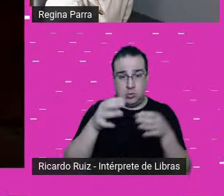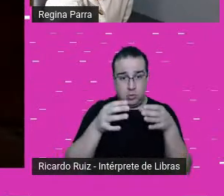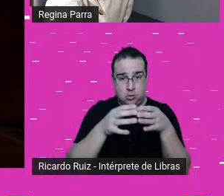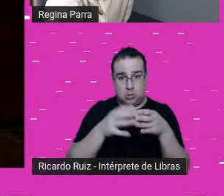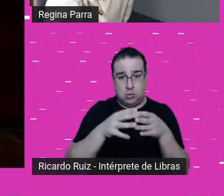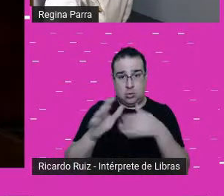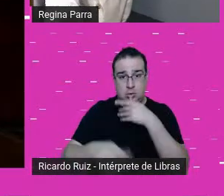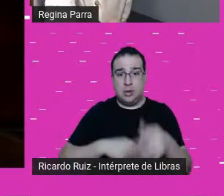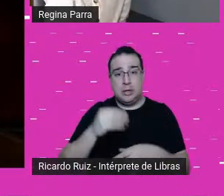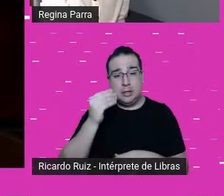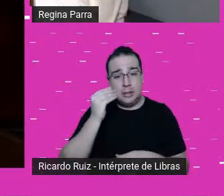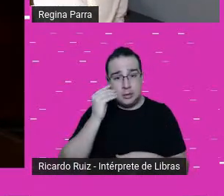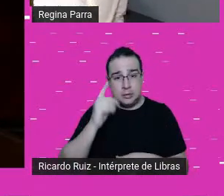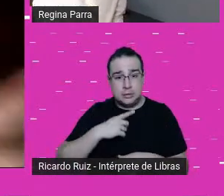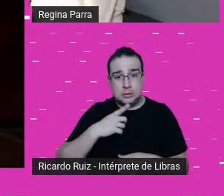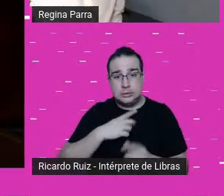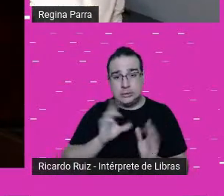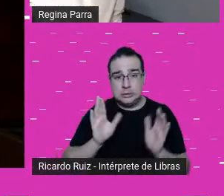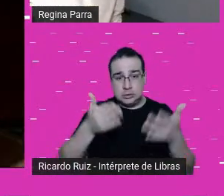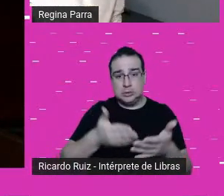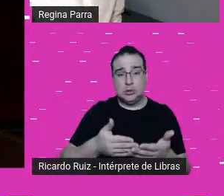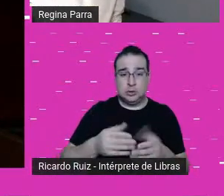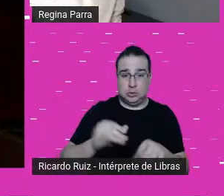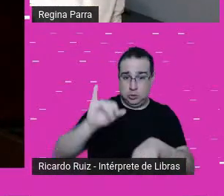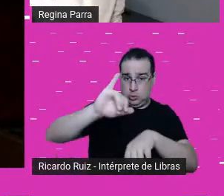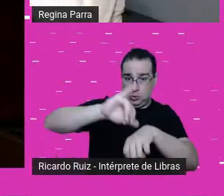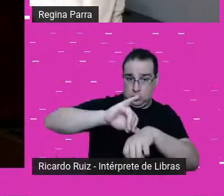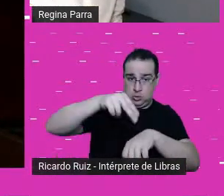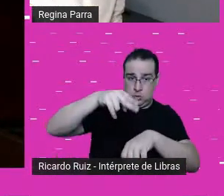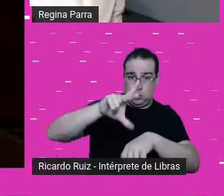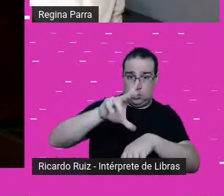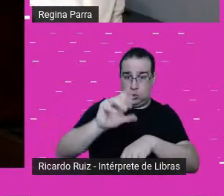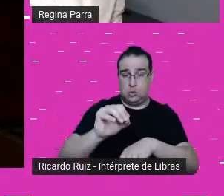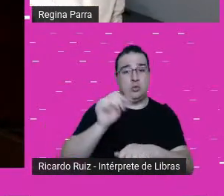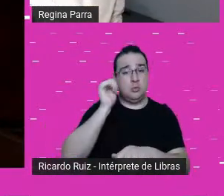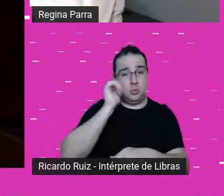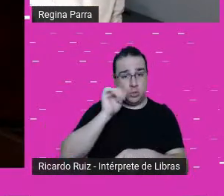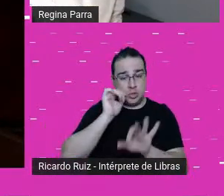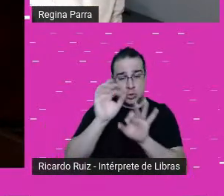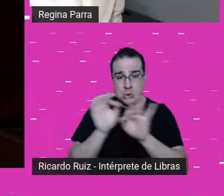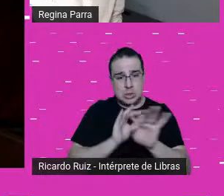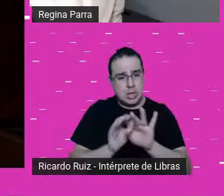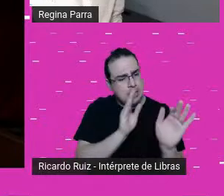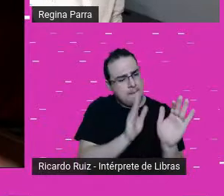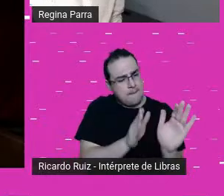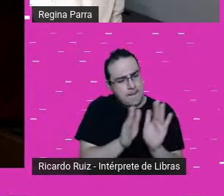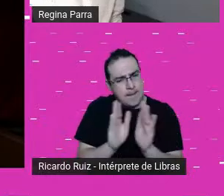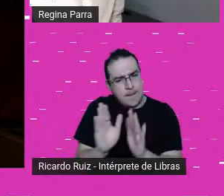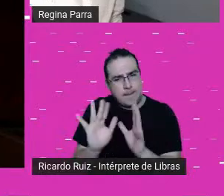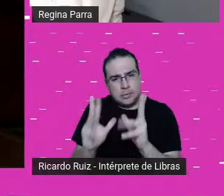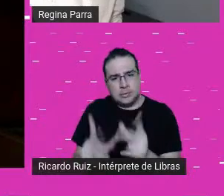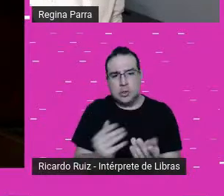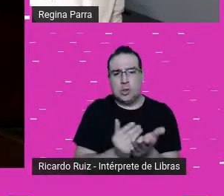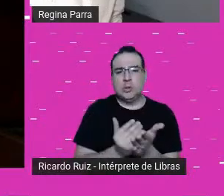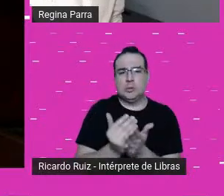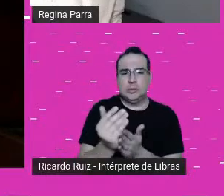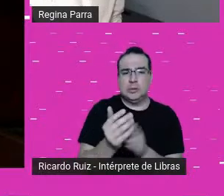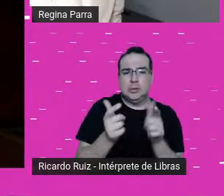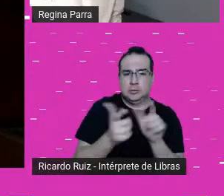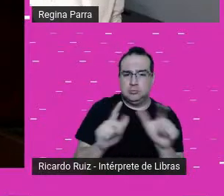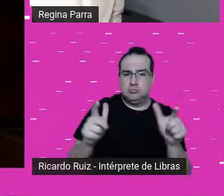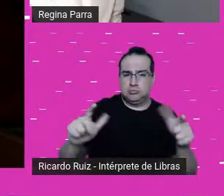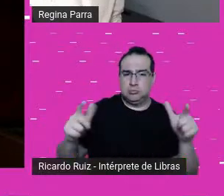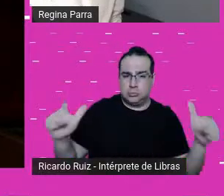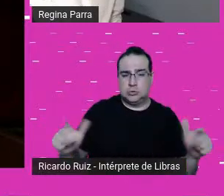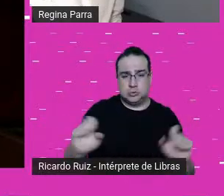eu tendo esse núcleo, né, das mulheres organizado, digamos assim, aí eu comecei a expandir, aí